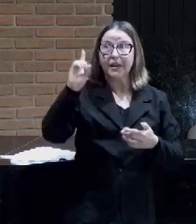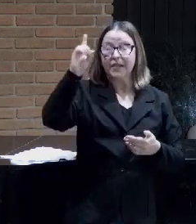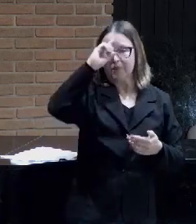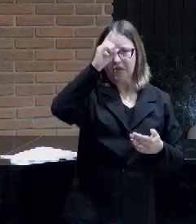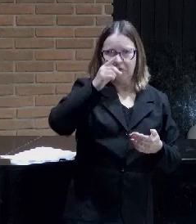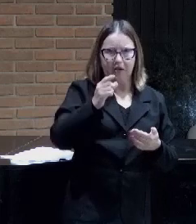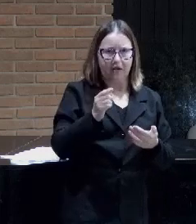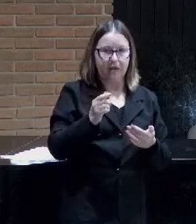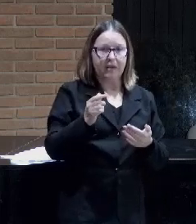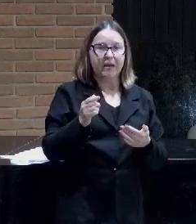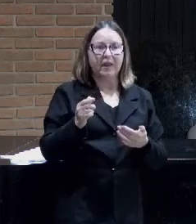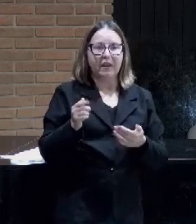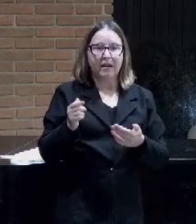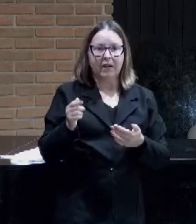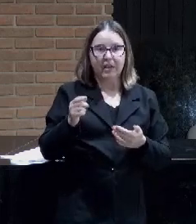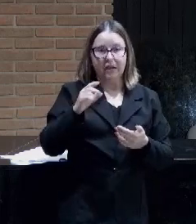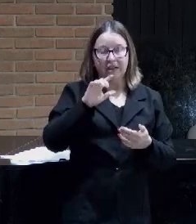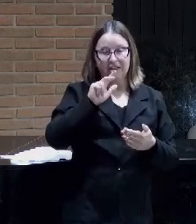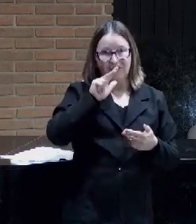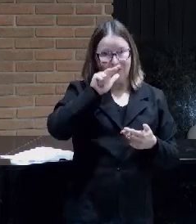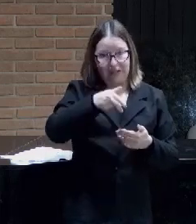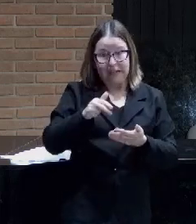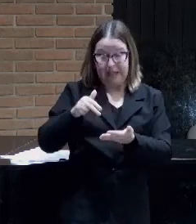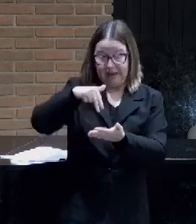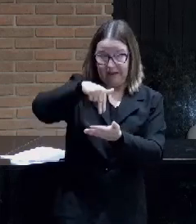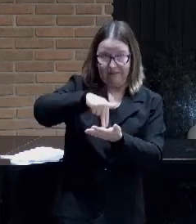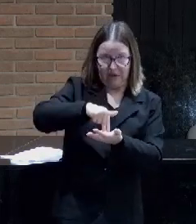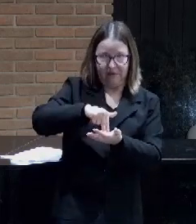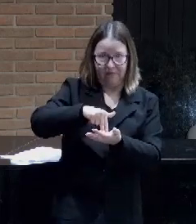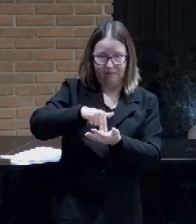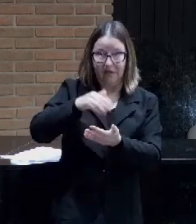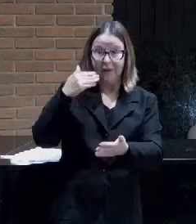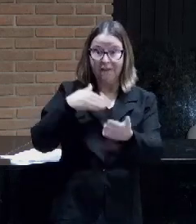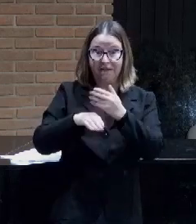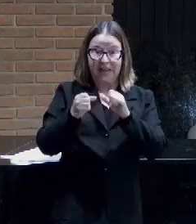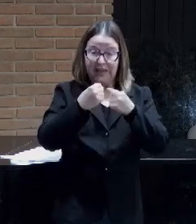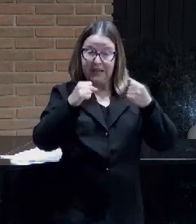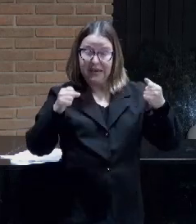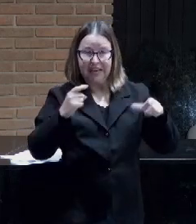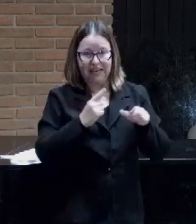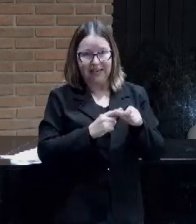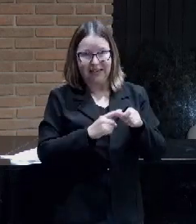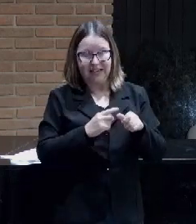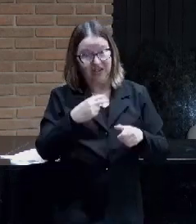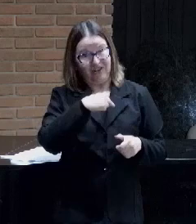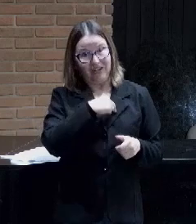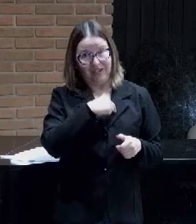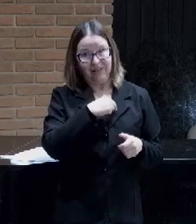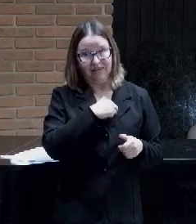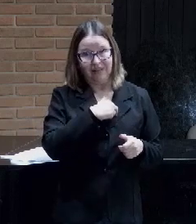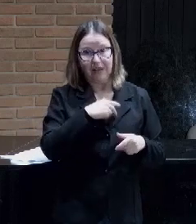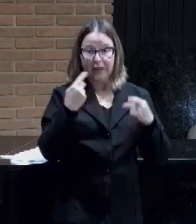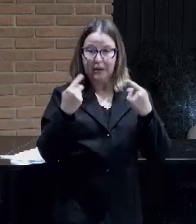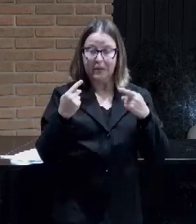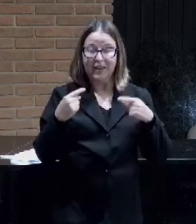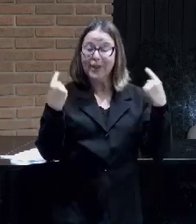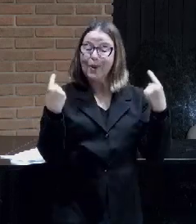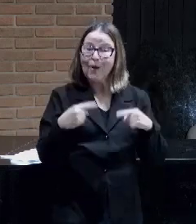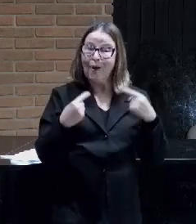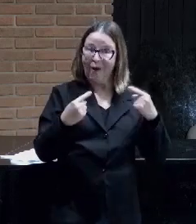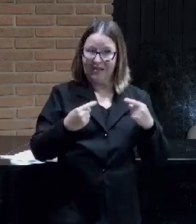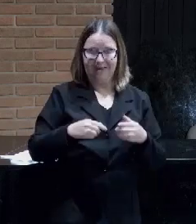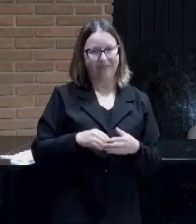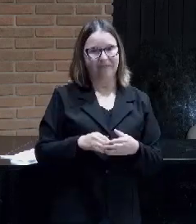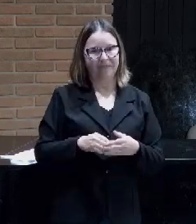pregue contra ela, porque a sua maldade subiu até a minha presença. A expressão em hebraico é a mesma. Agora,